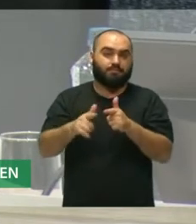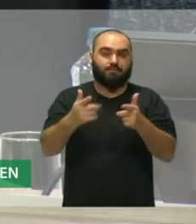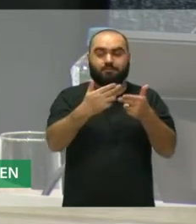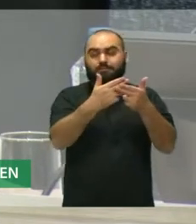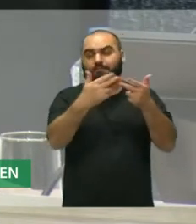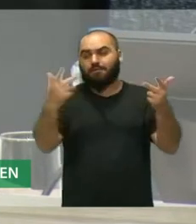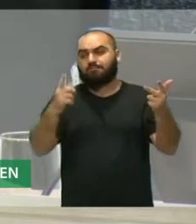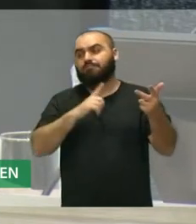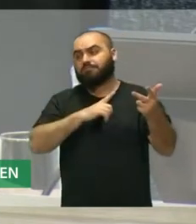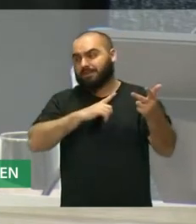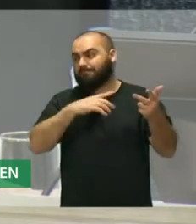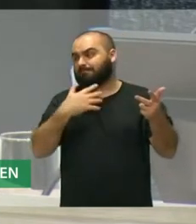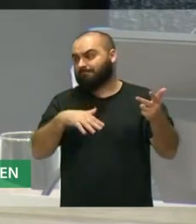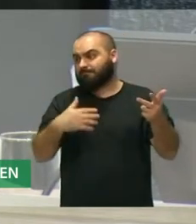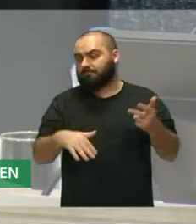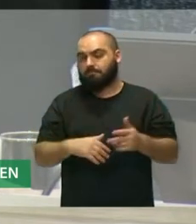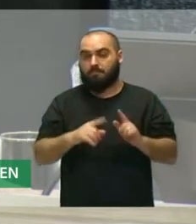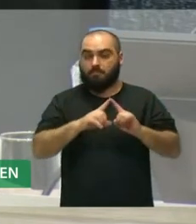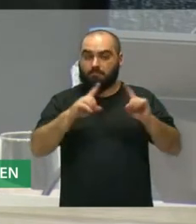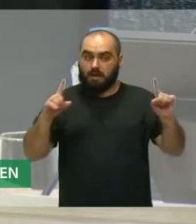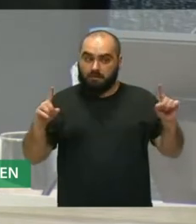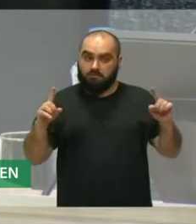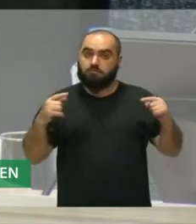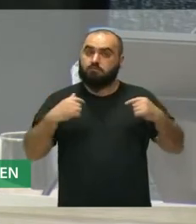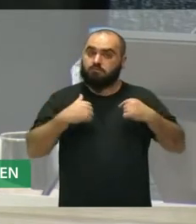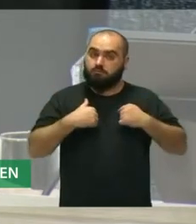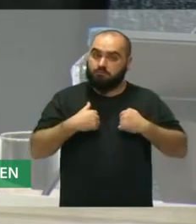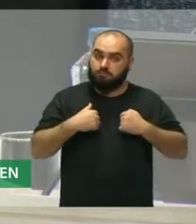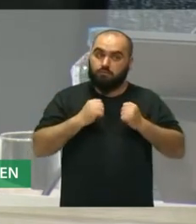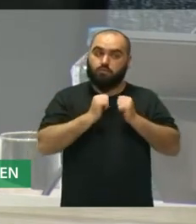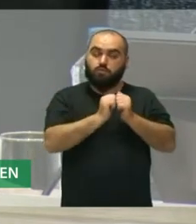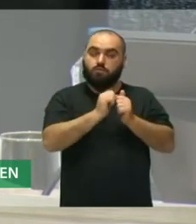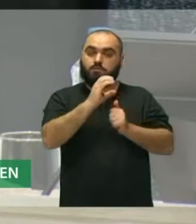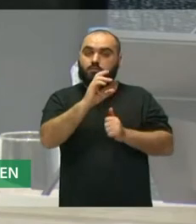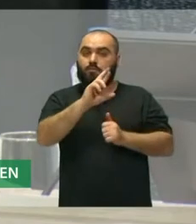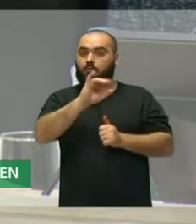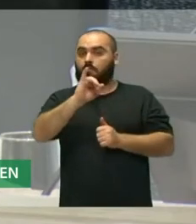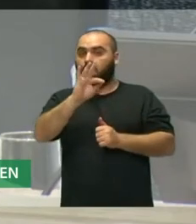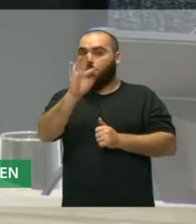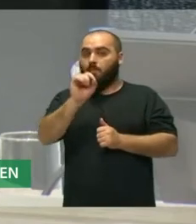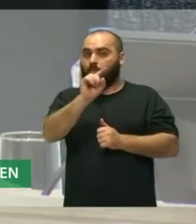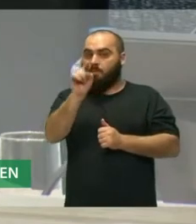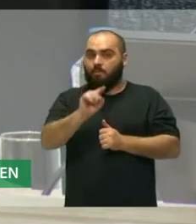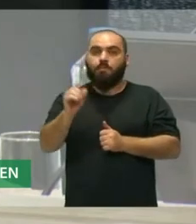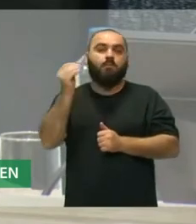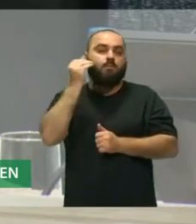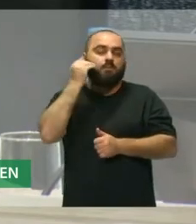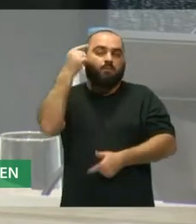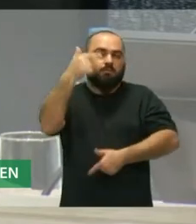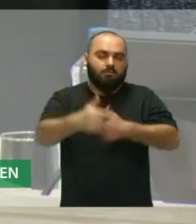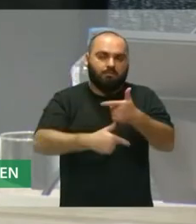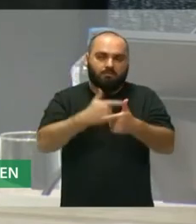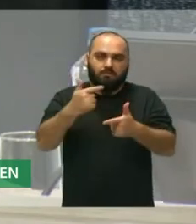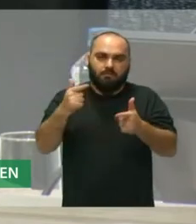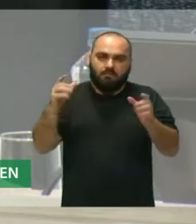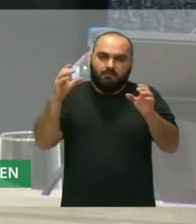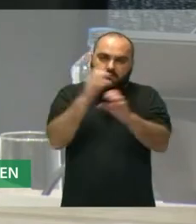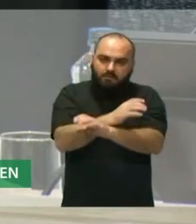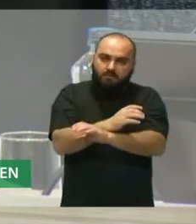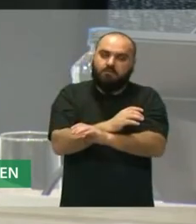muitos. Porém, tanto nós como a CRIFOS estamos fazendo um trabalho conjunto no sentido